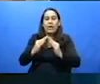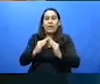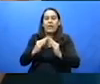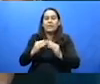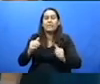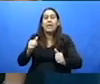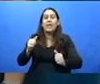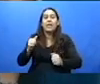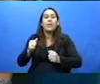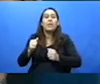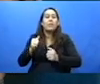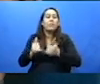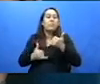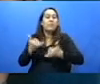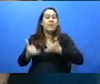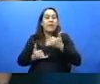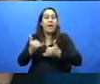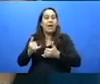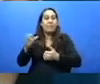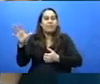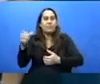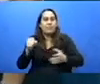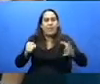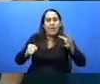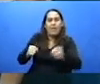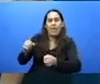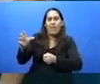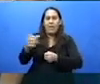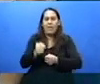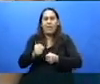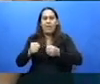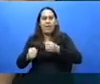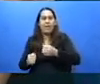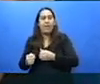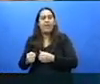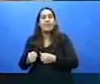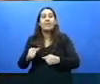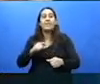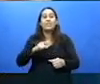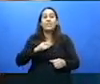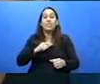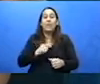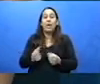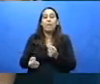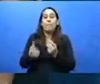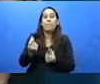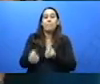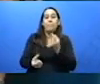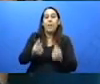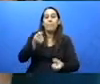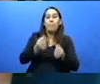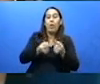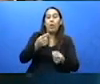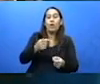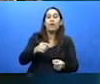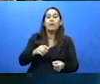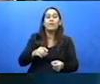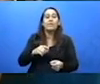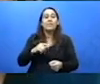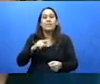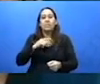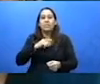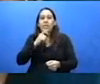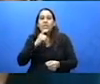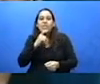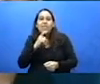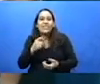em cima das árvores. Na porta da escola, além de pipoca, tinha puxa-puxa e raspadinha.